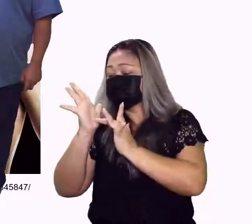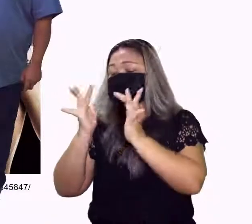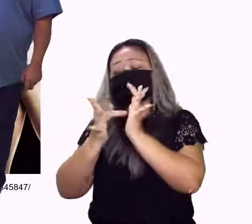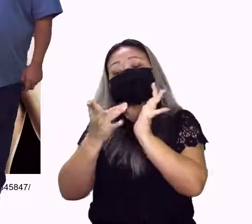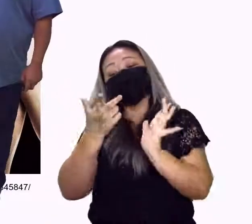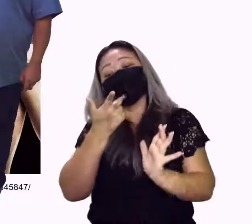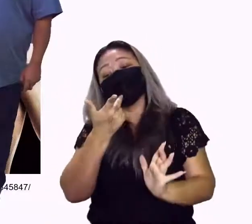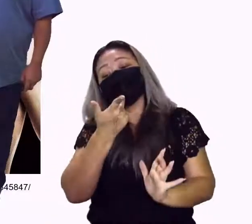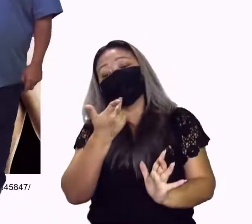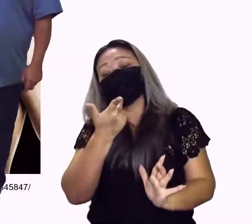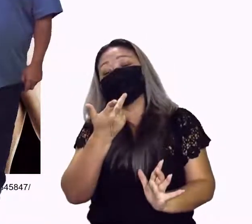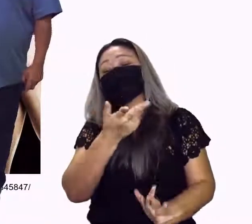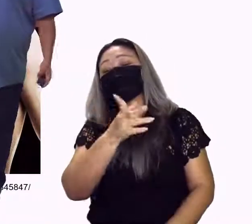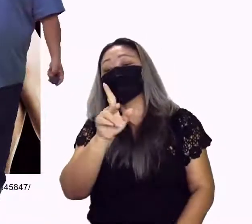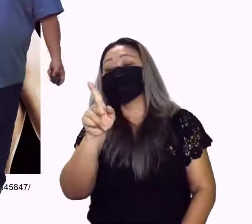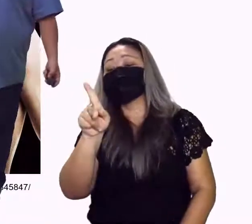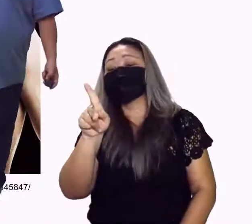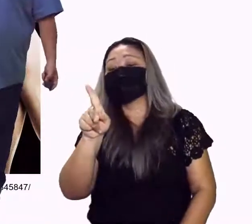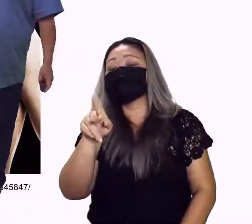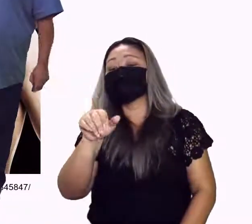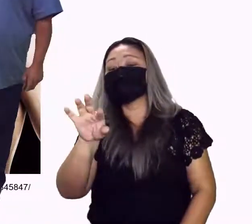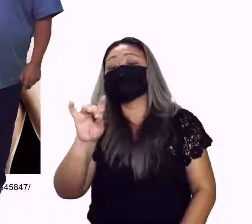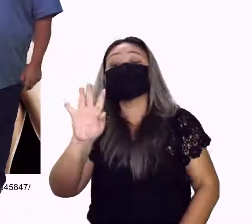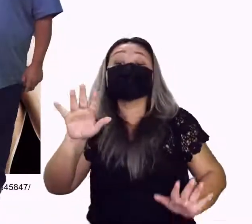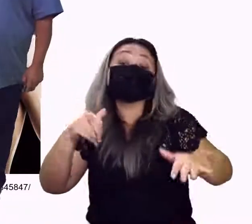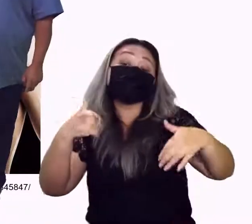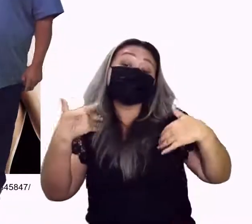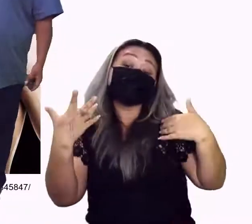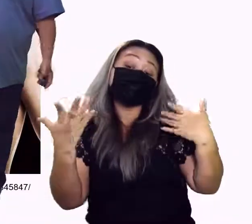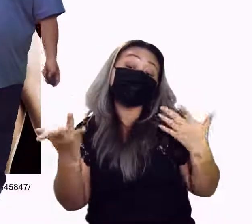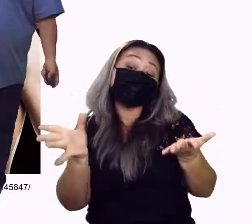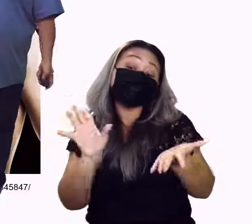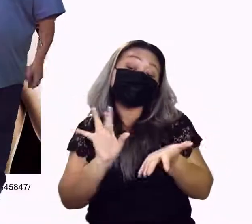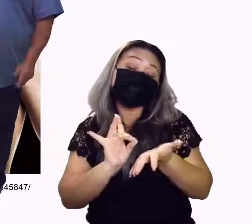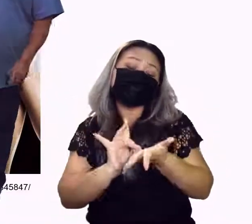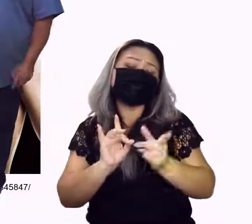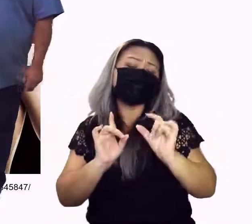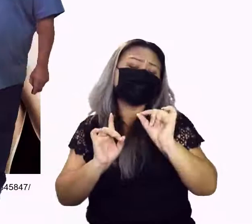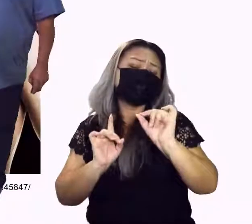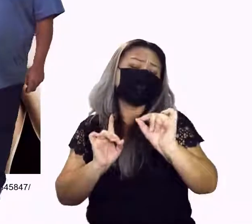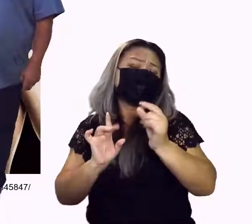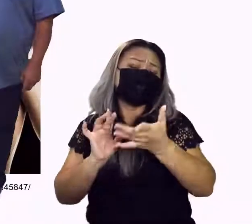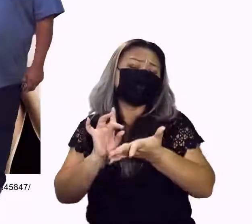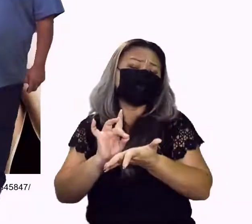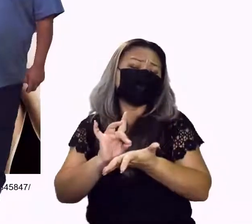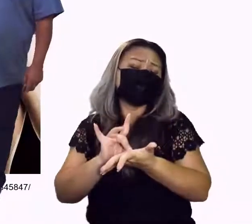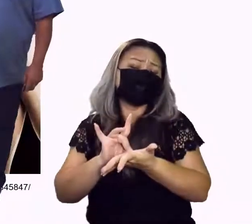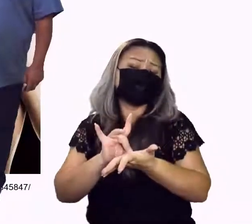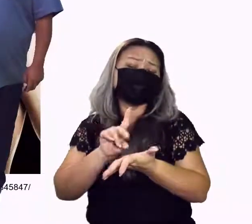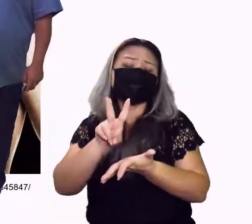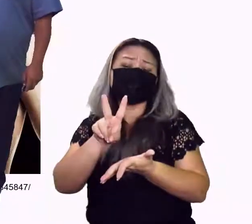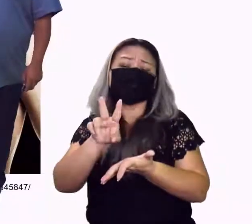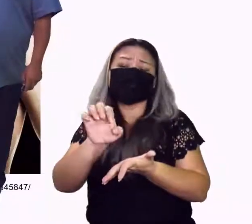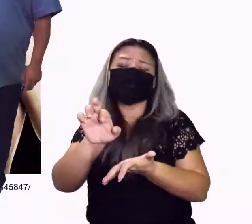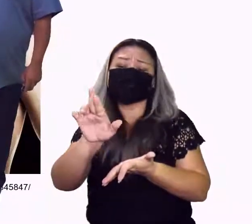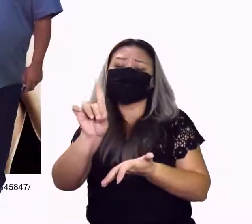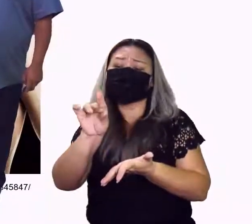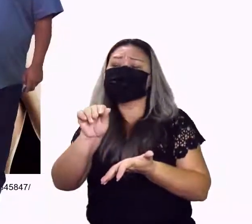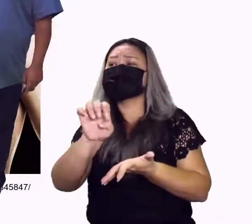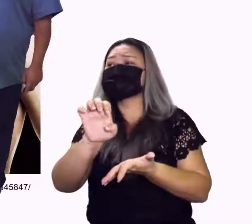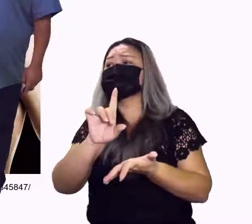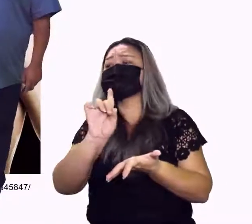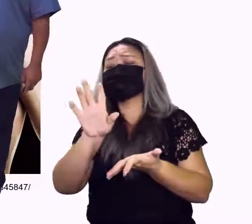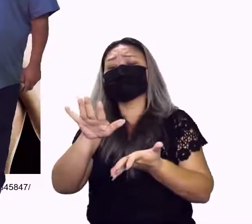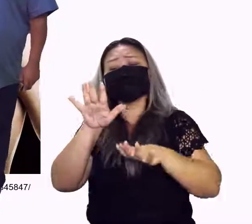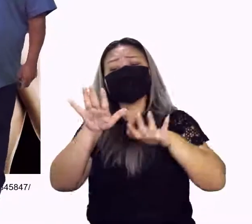verdade, né? Ele disse, qual é a verdade? Que verdade é essa? Que verdade, né? Que às